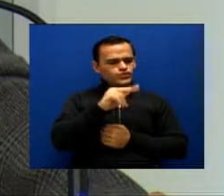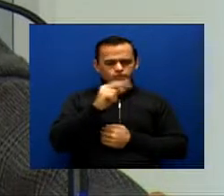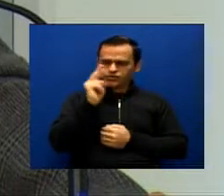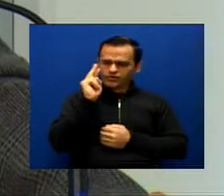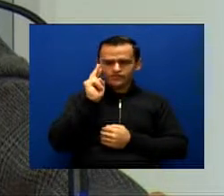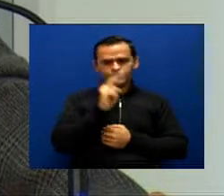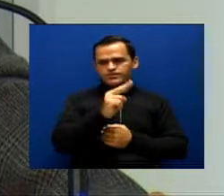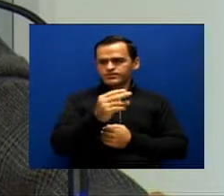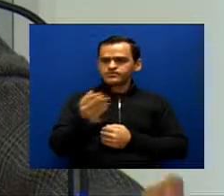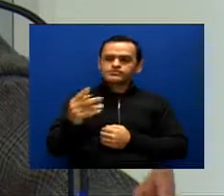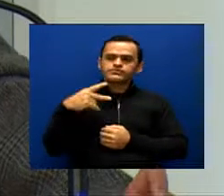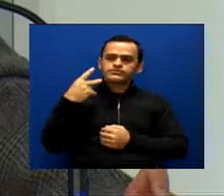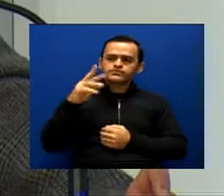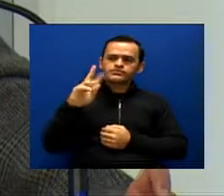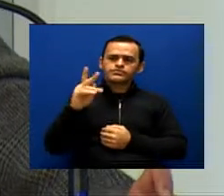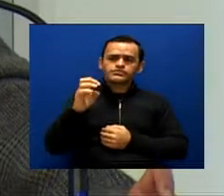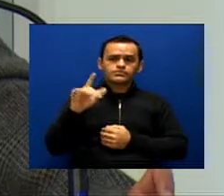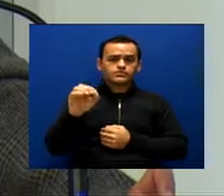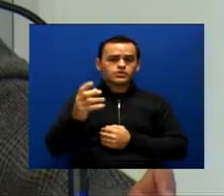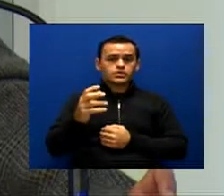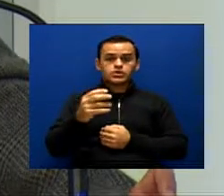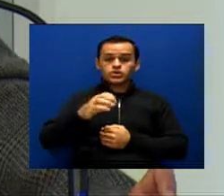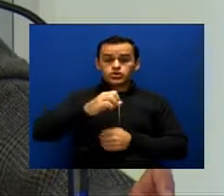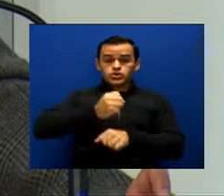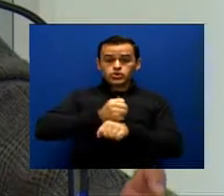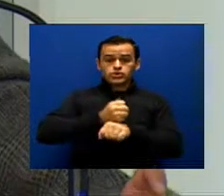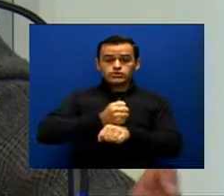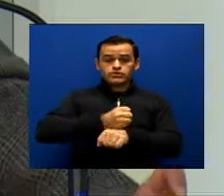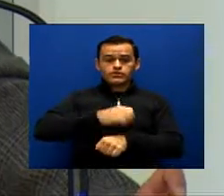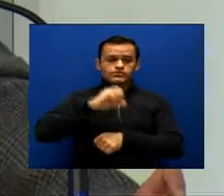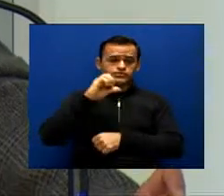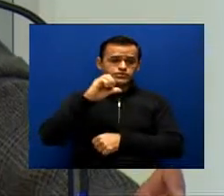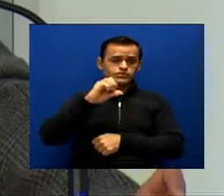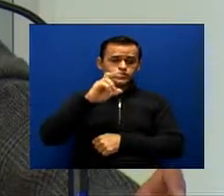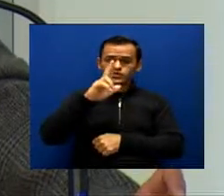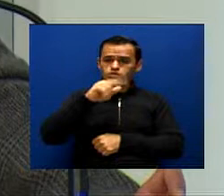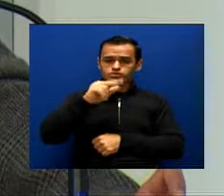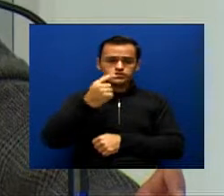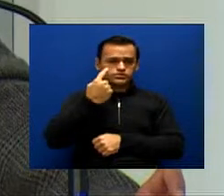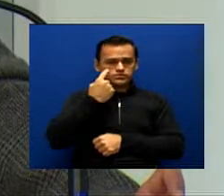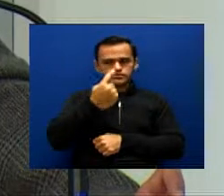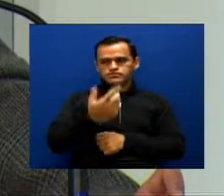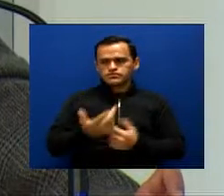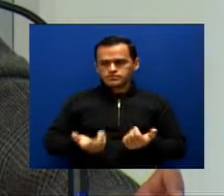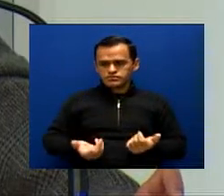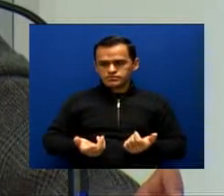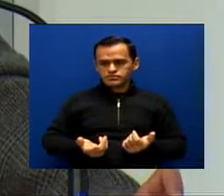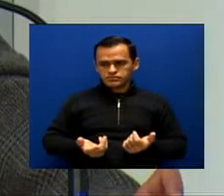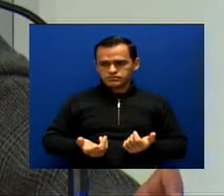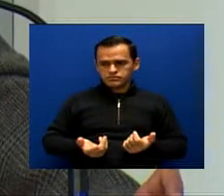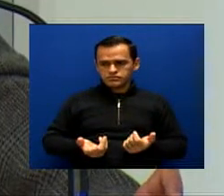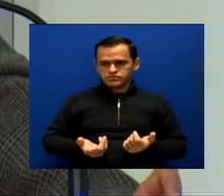Hélio. Em 9 anos. Preste bem atenção.